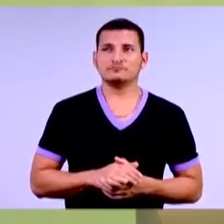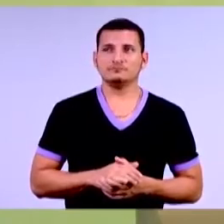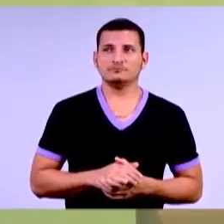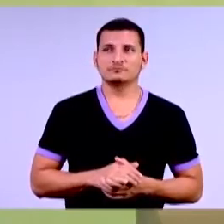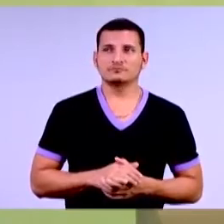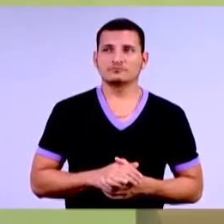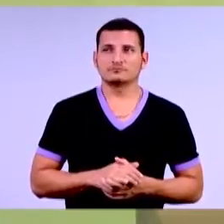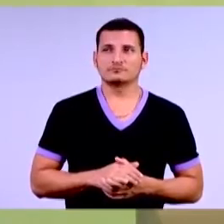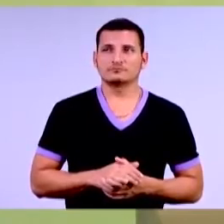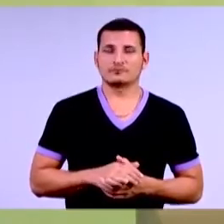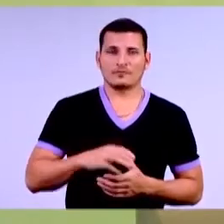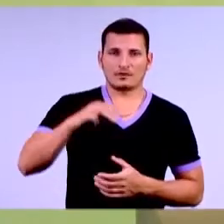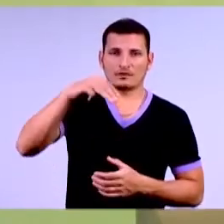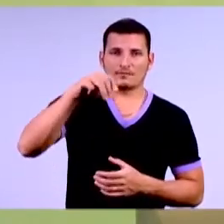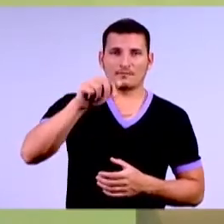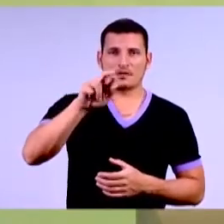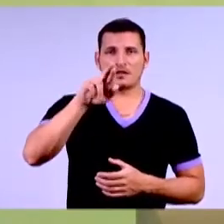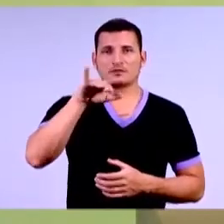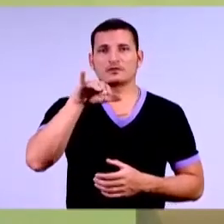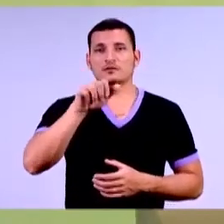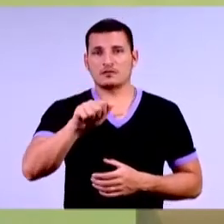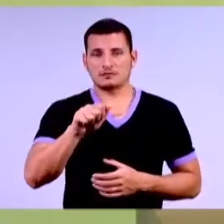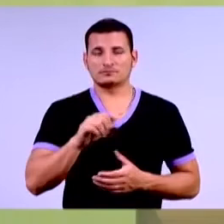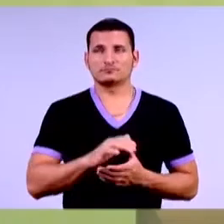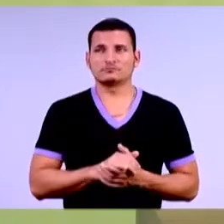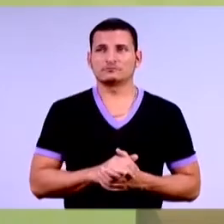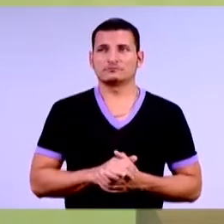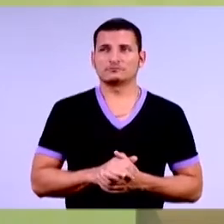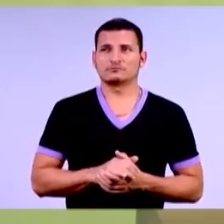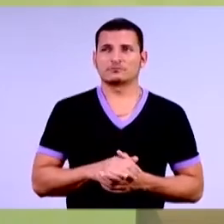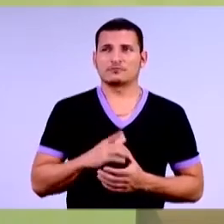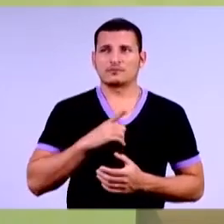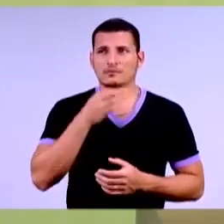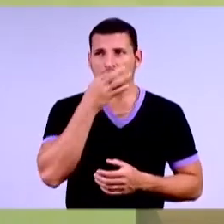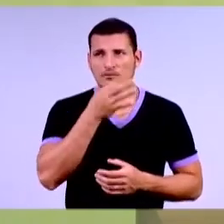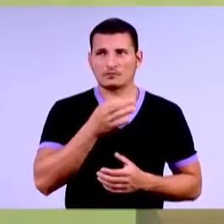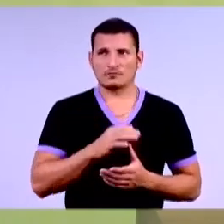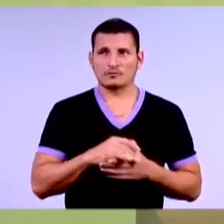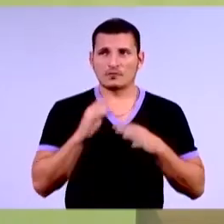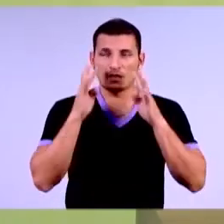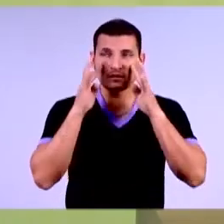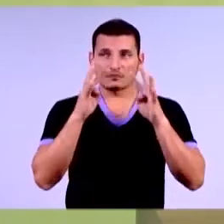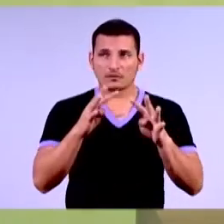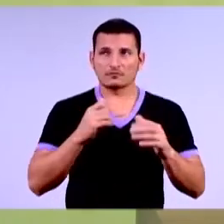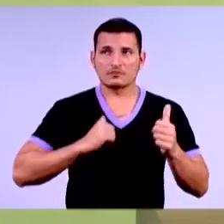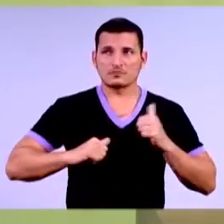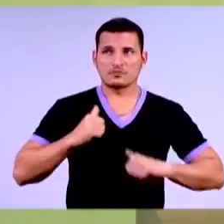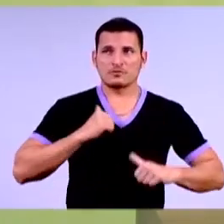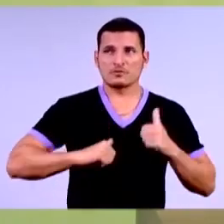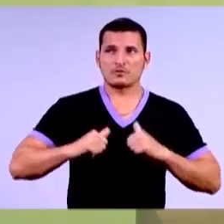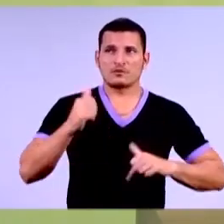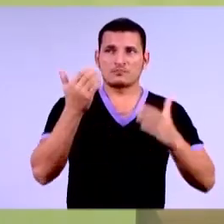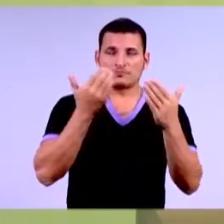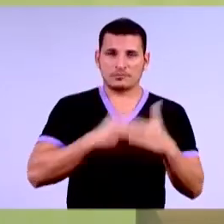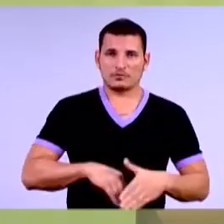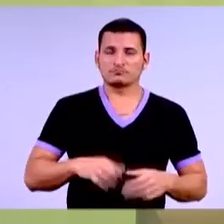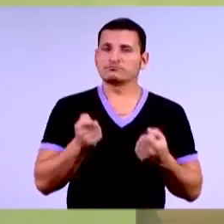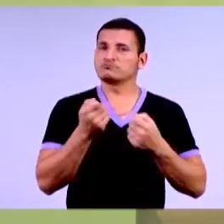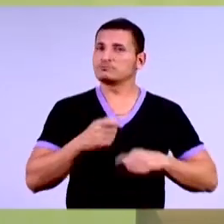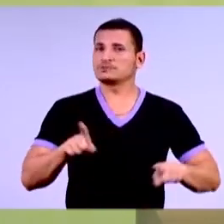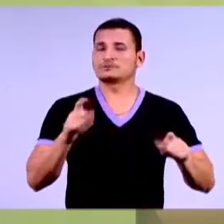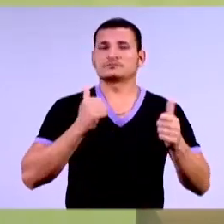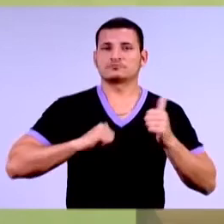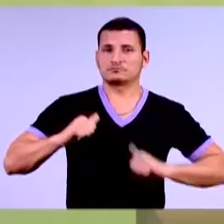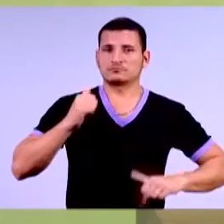ângela maria damiana felício de souza está dizendo e fazendo comentários super atentos e ansiosas pela prova não fiquem ansiosos com